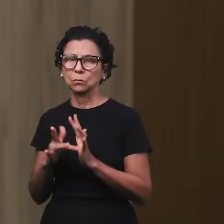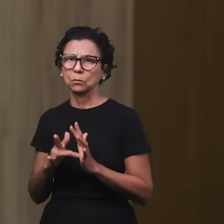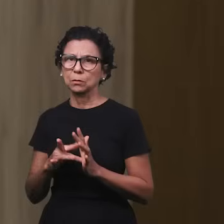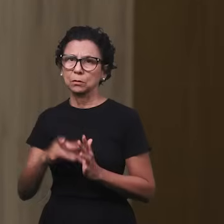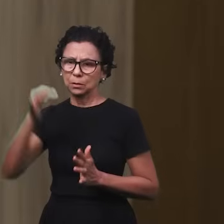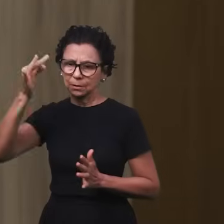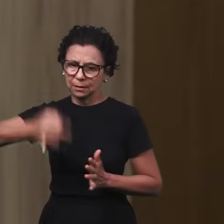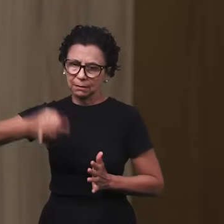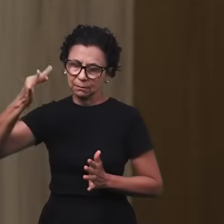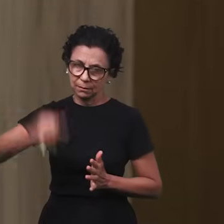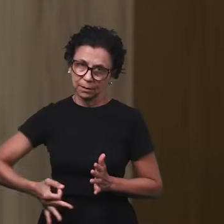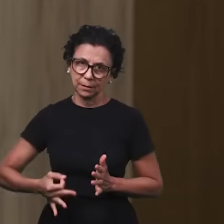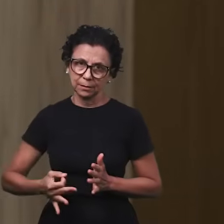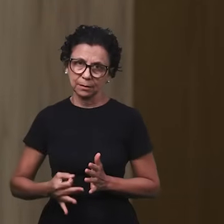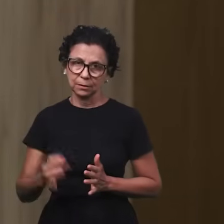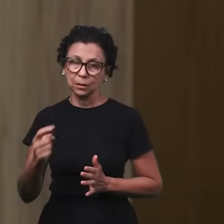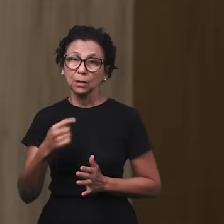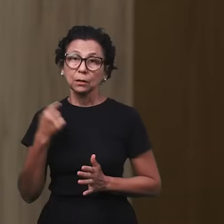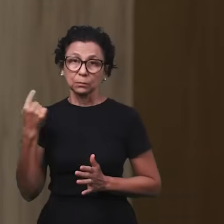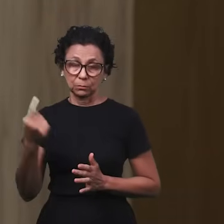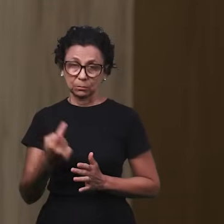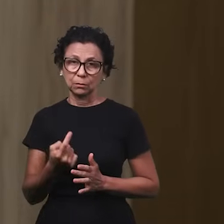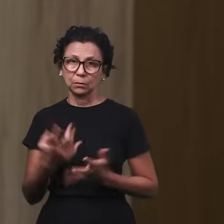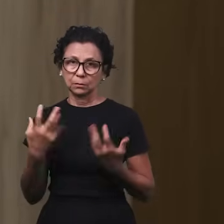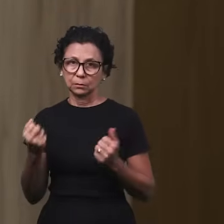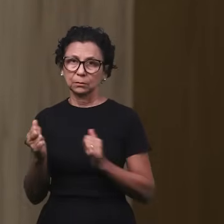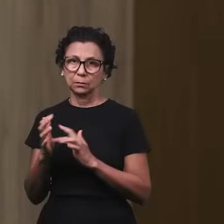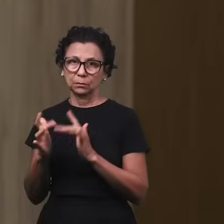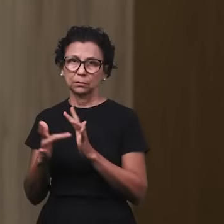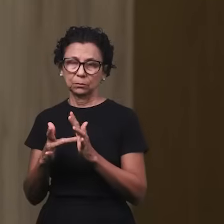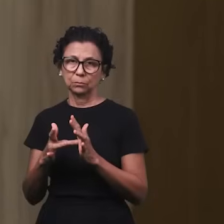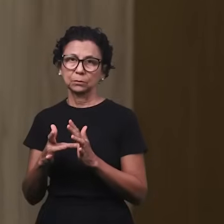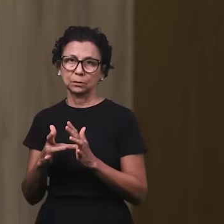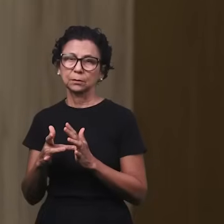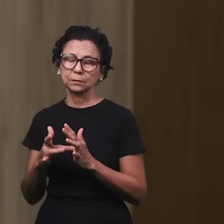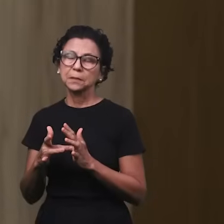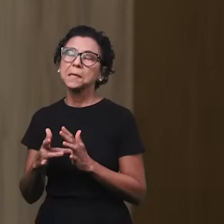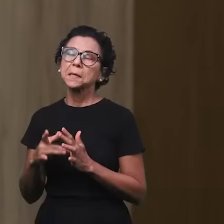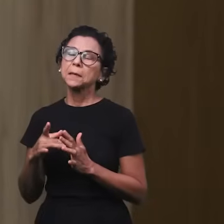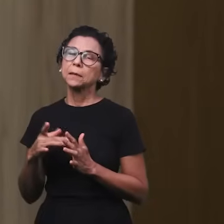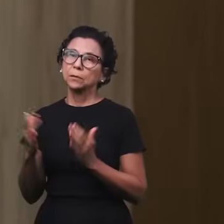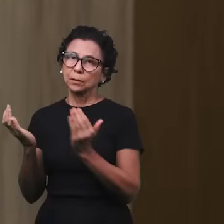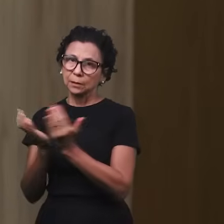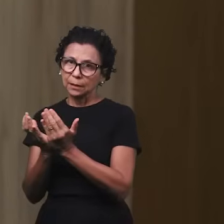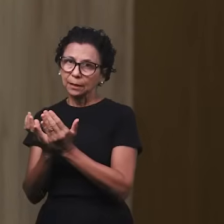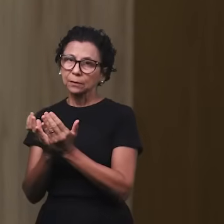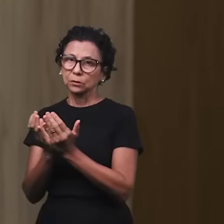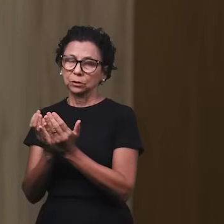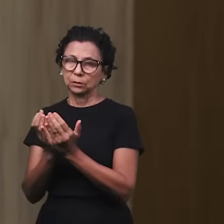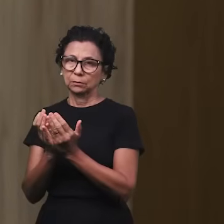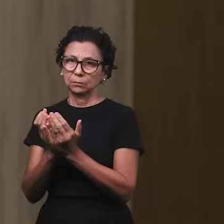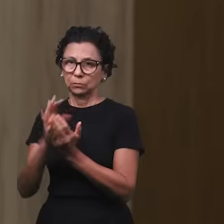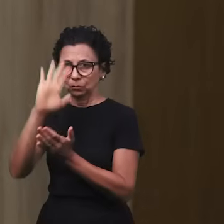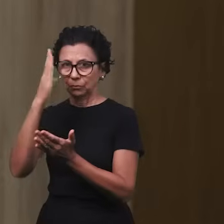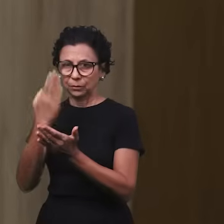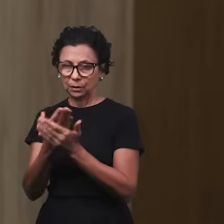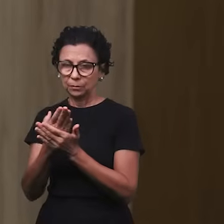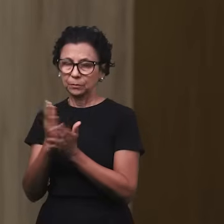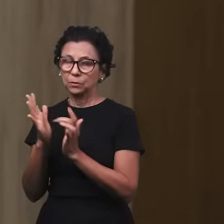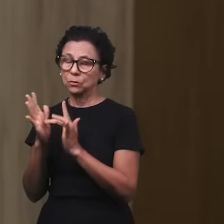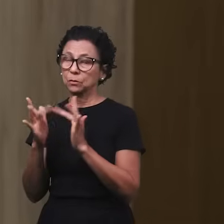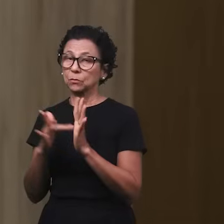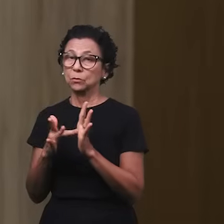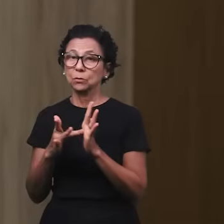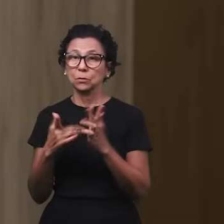isso é importante porque nós, os crentes em Jesus, principalmente, temos que viver dessa revelação, porque isso atende à sede